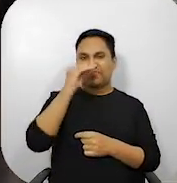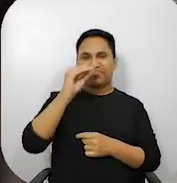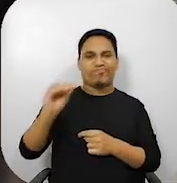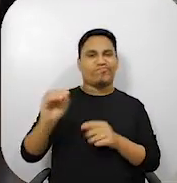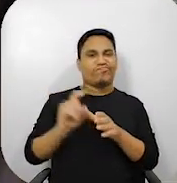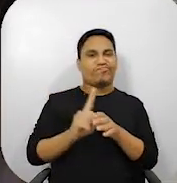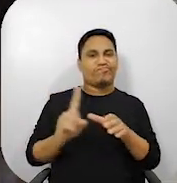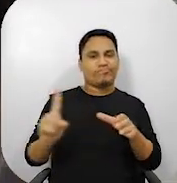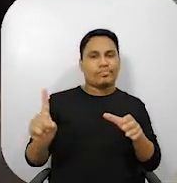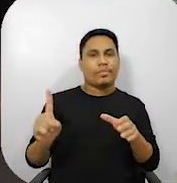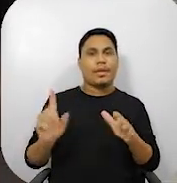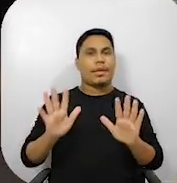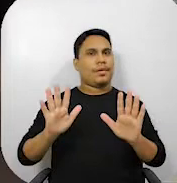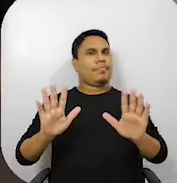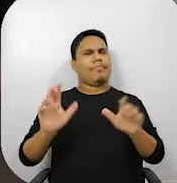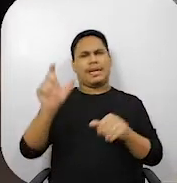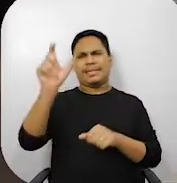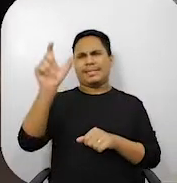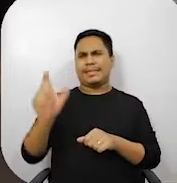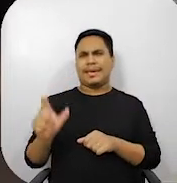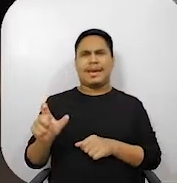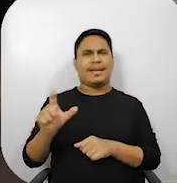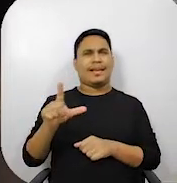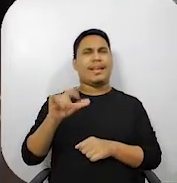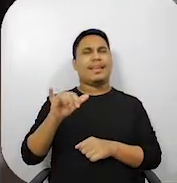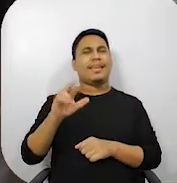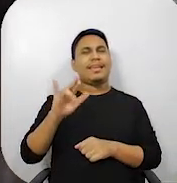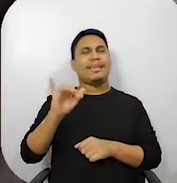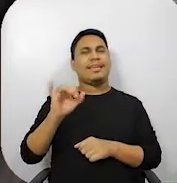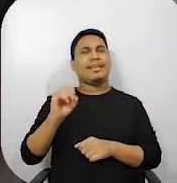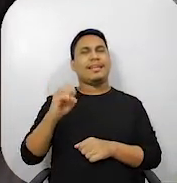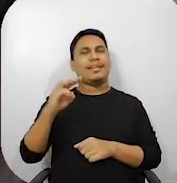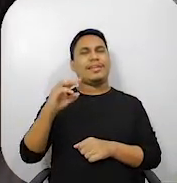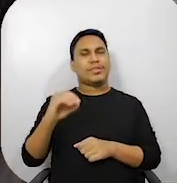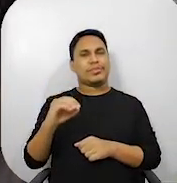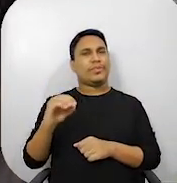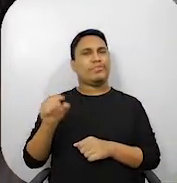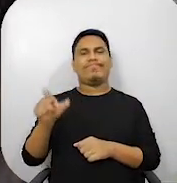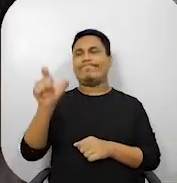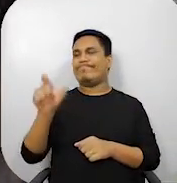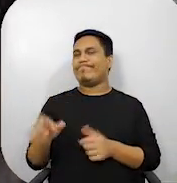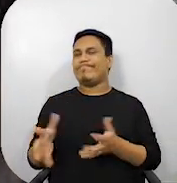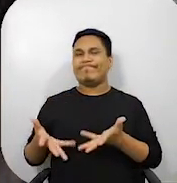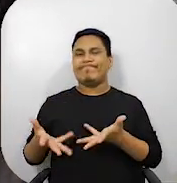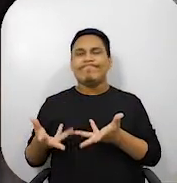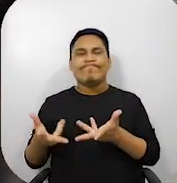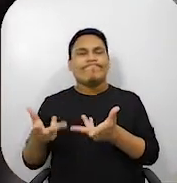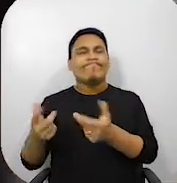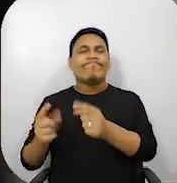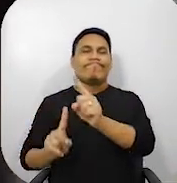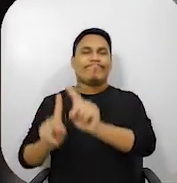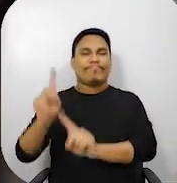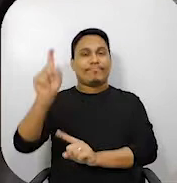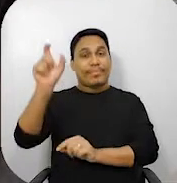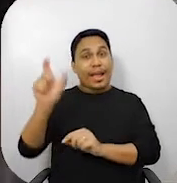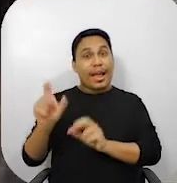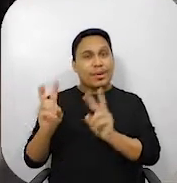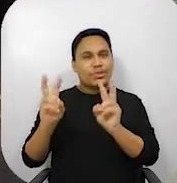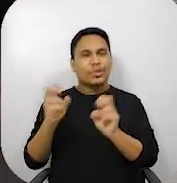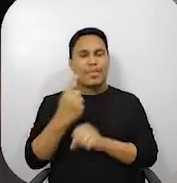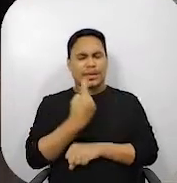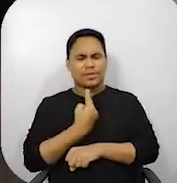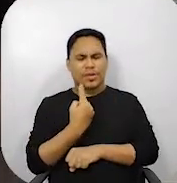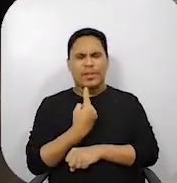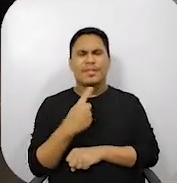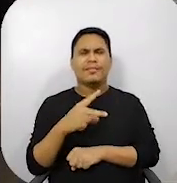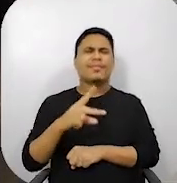lirismo ninguém bate a Cecília Meireles para mim sabe assim essas essa convivência com solidão que ela tem que ela disse